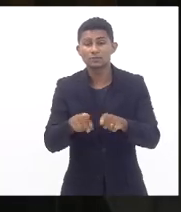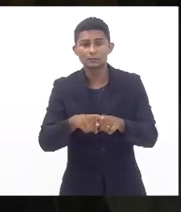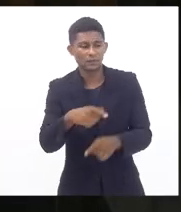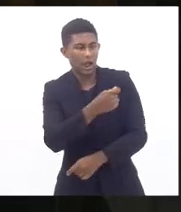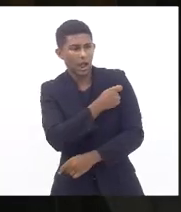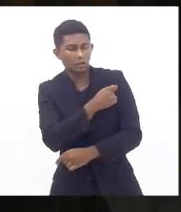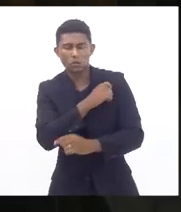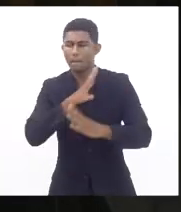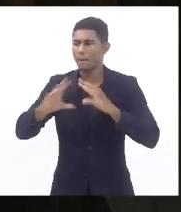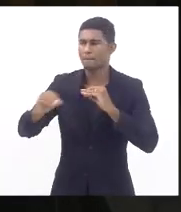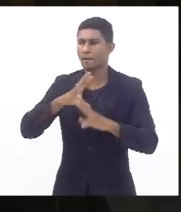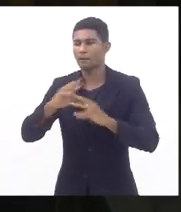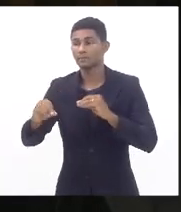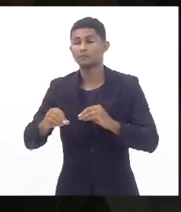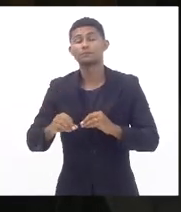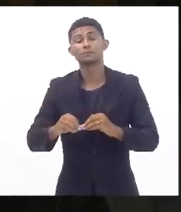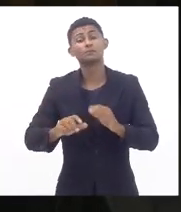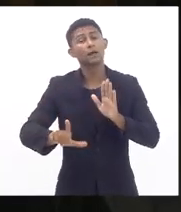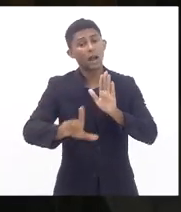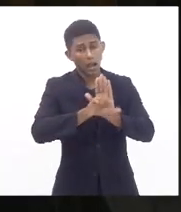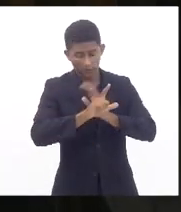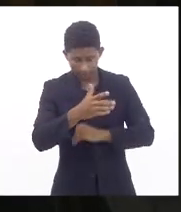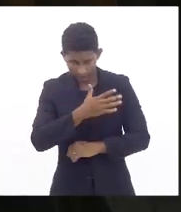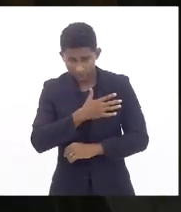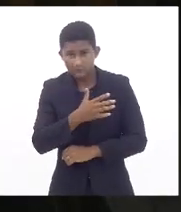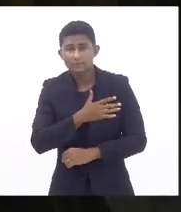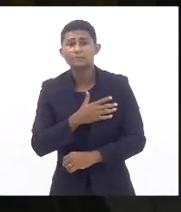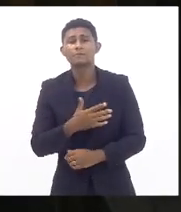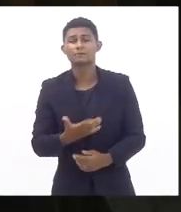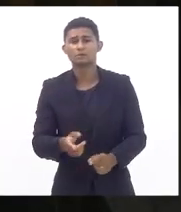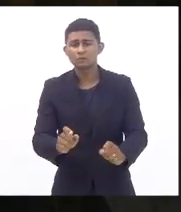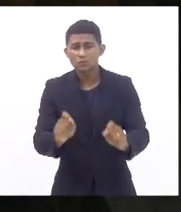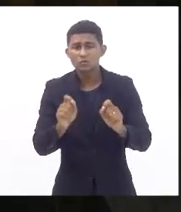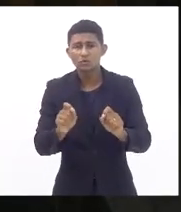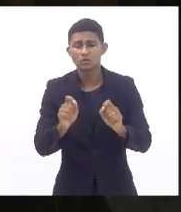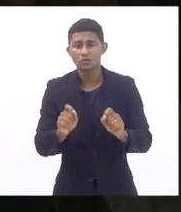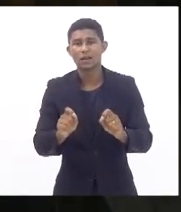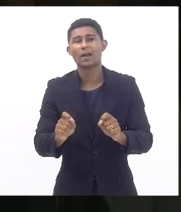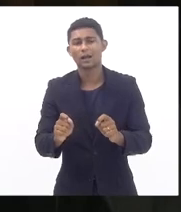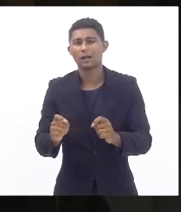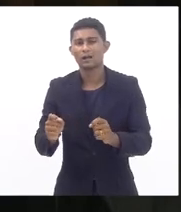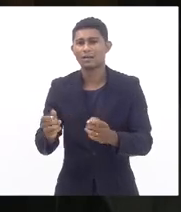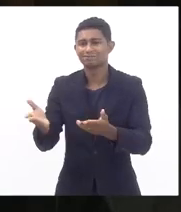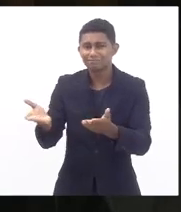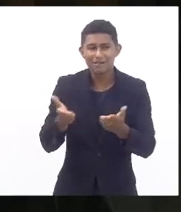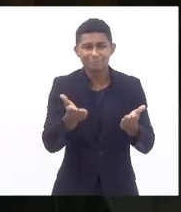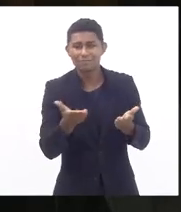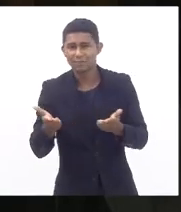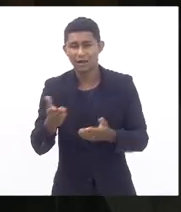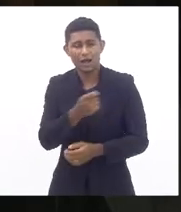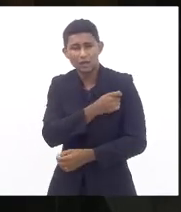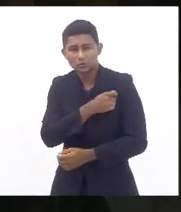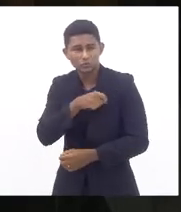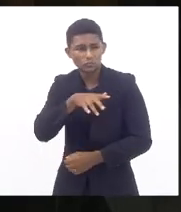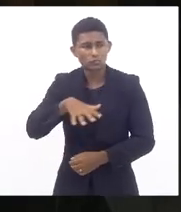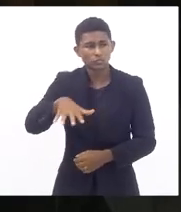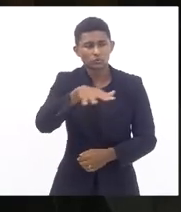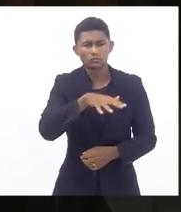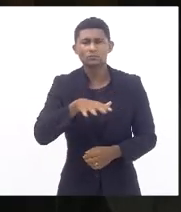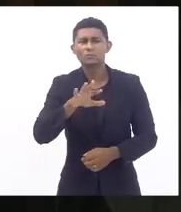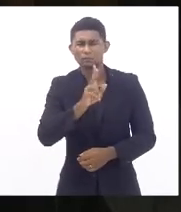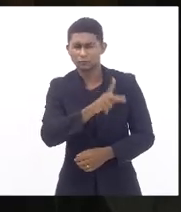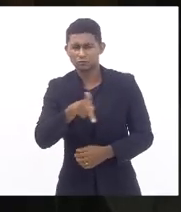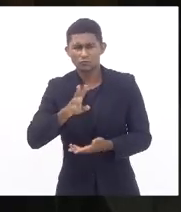minha, que foi aprovada aqui nessa casa, estabelecendo a busca ativa e a chamada pública, e na prática, deixar com que falte